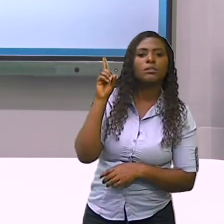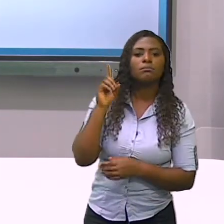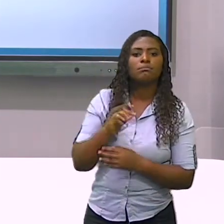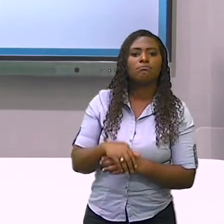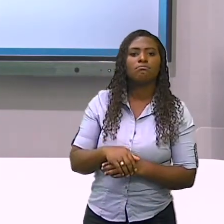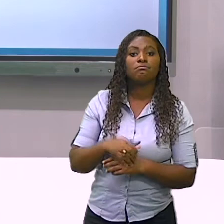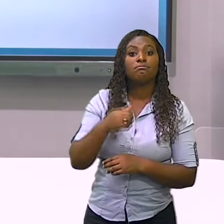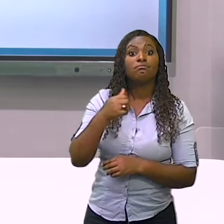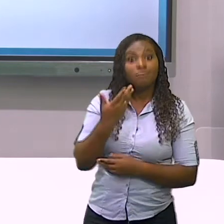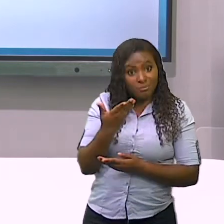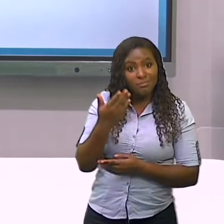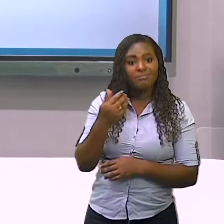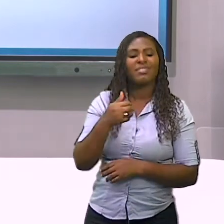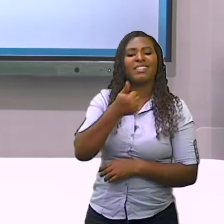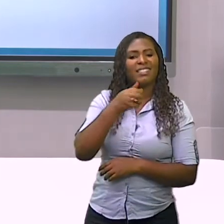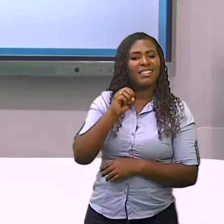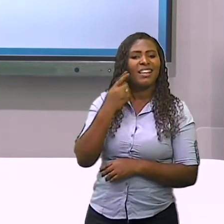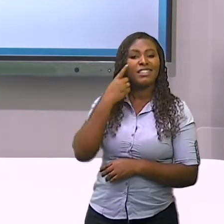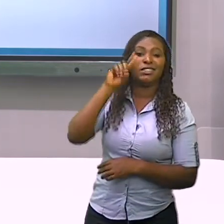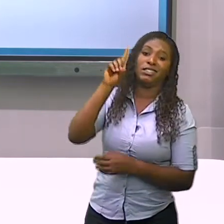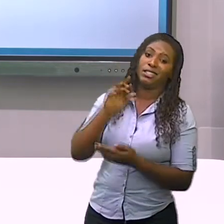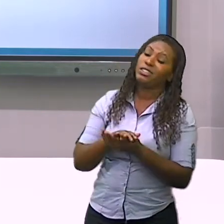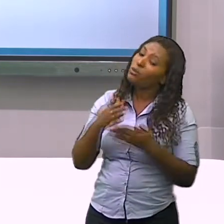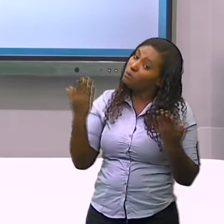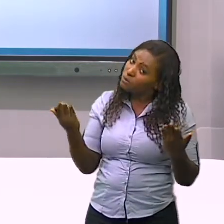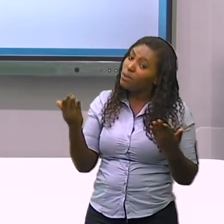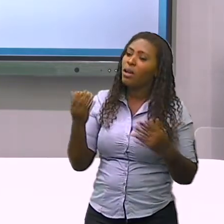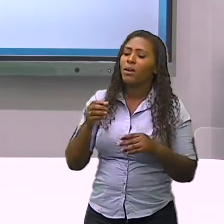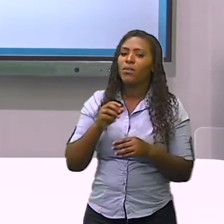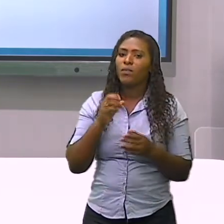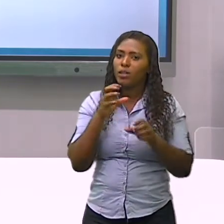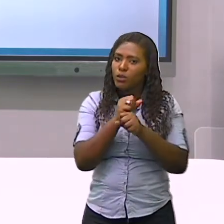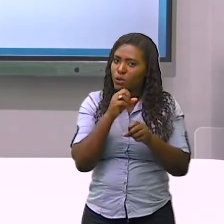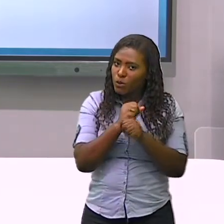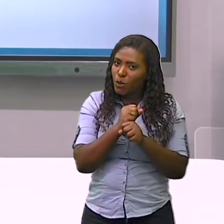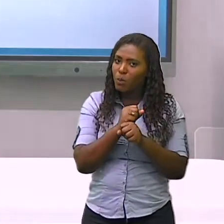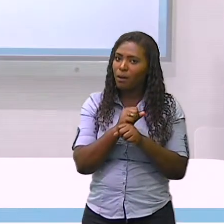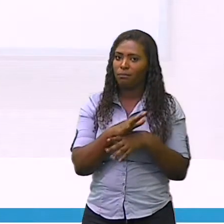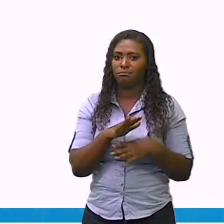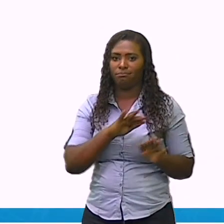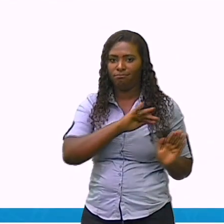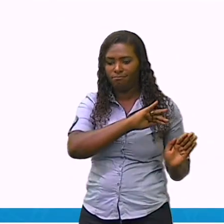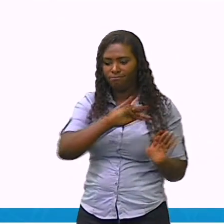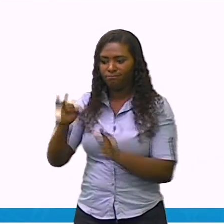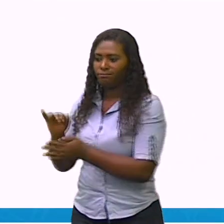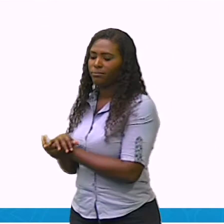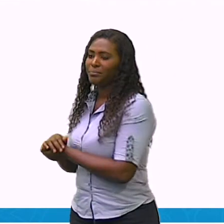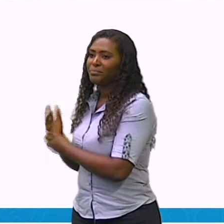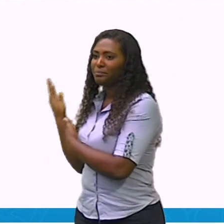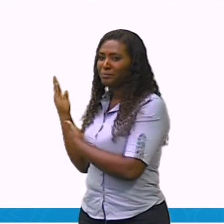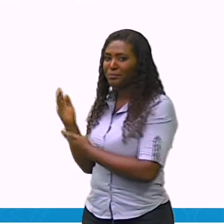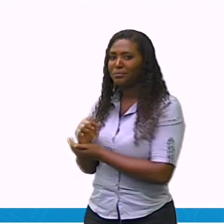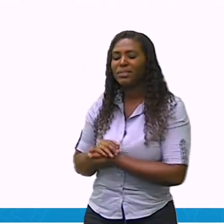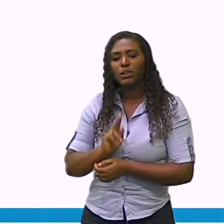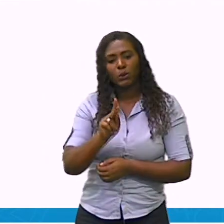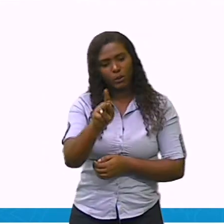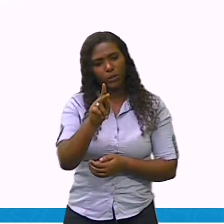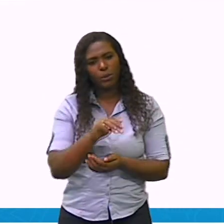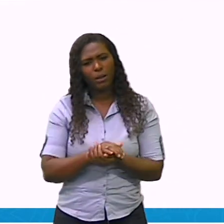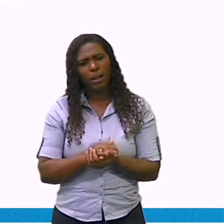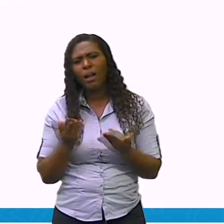vou somar com 15. E assim por diante. Continuando. Nós vamos ver a